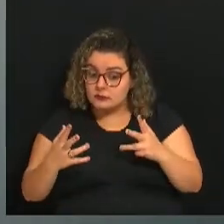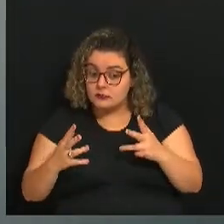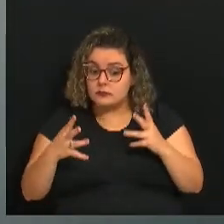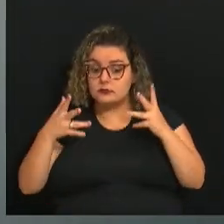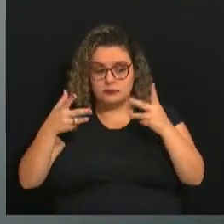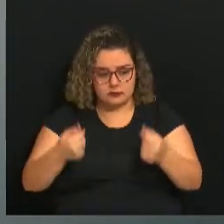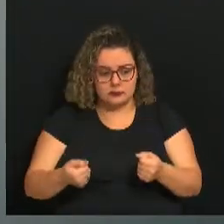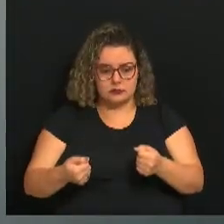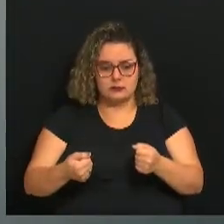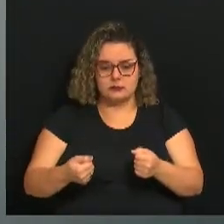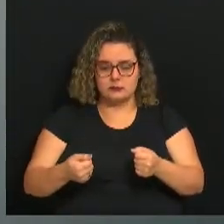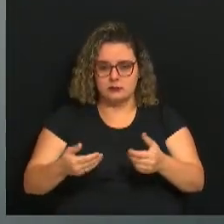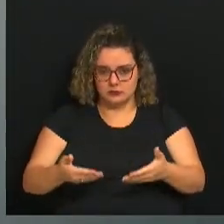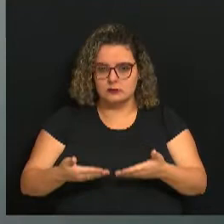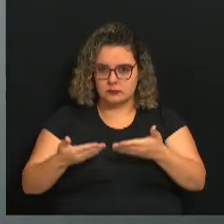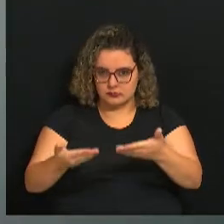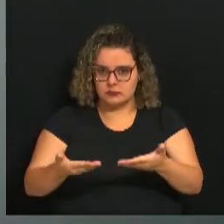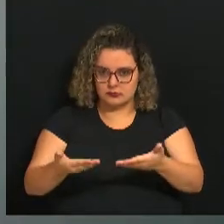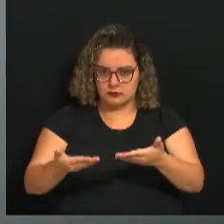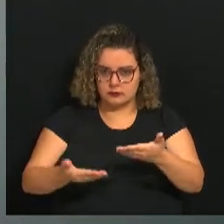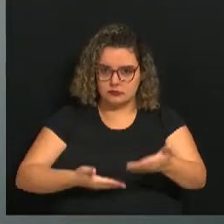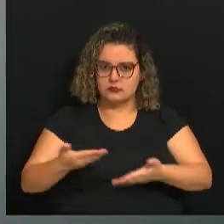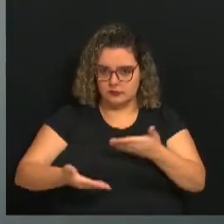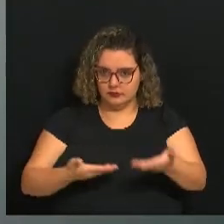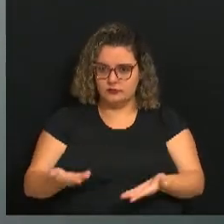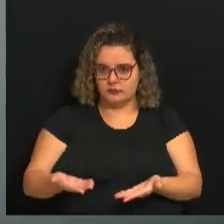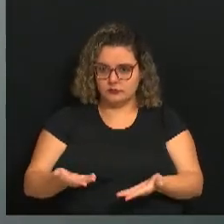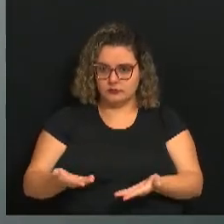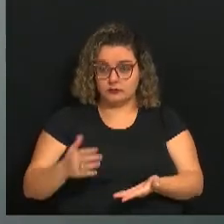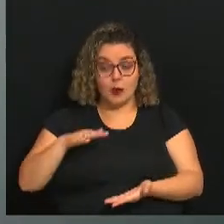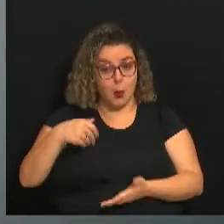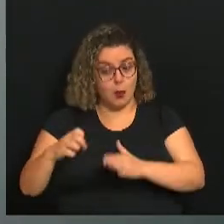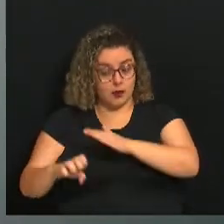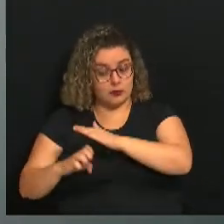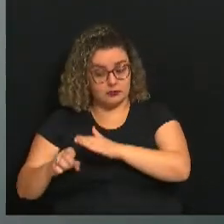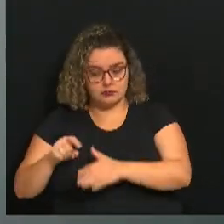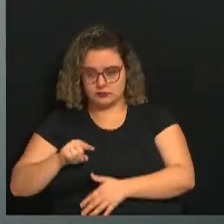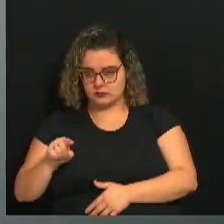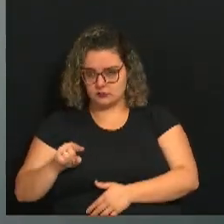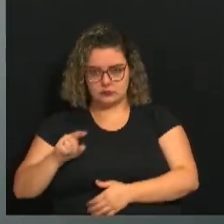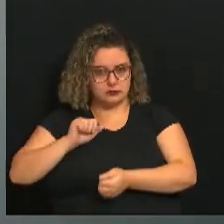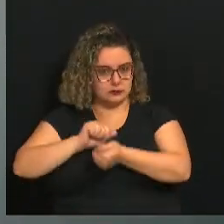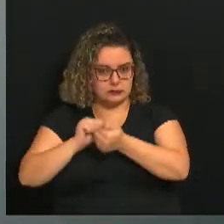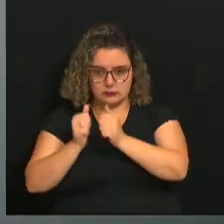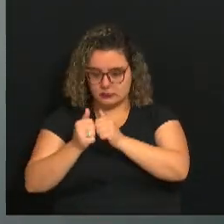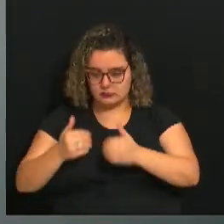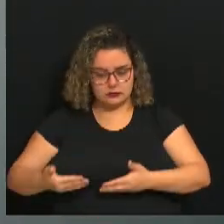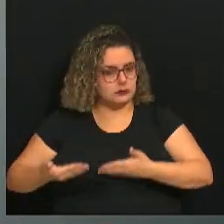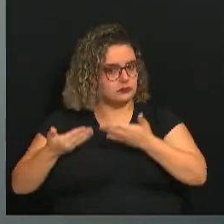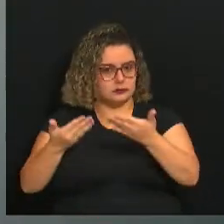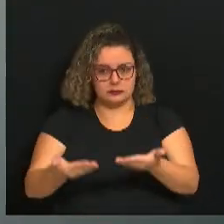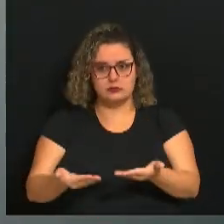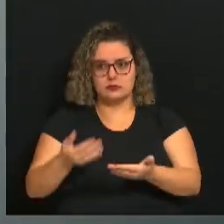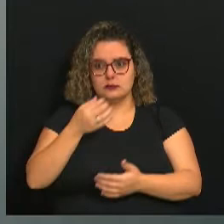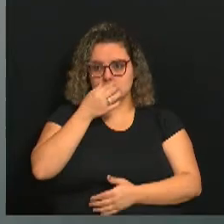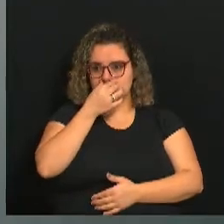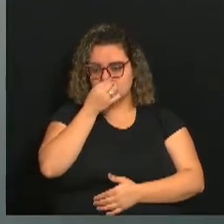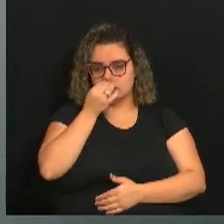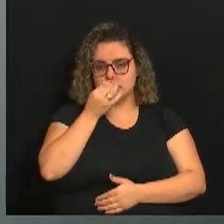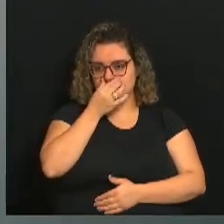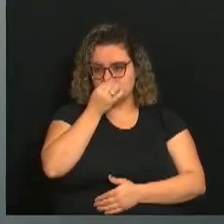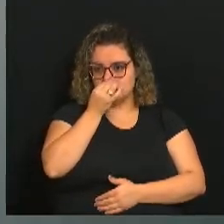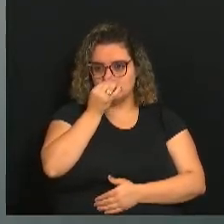não. Agora, quando a empresa não presta o serviço de forma adequada, a gente, imediatamente,